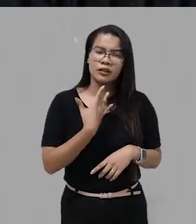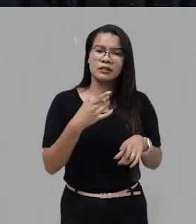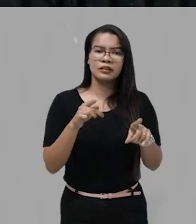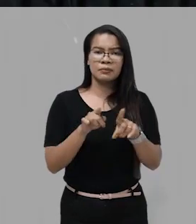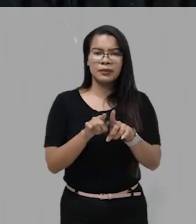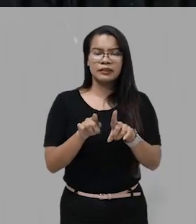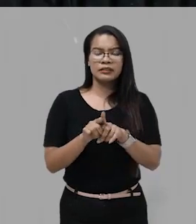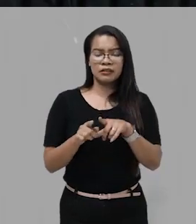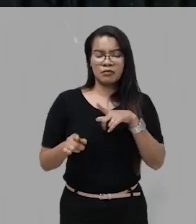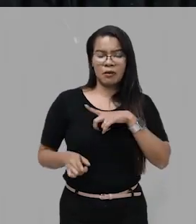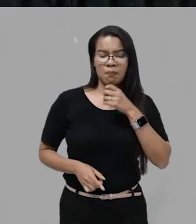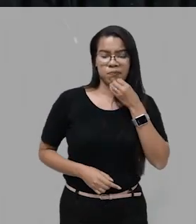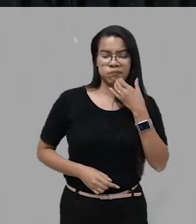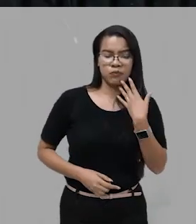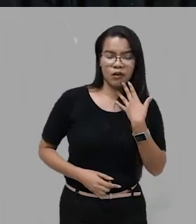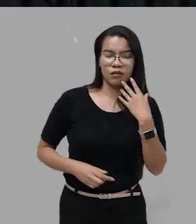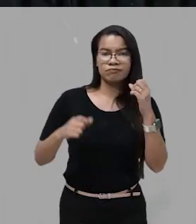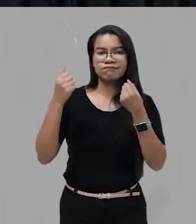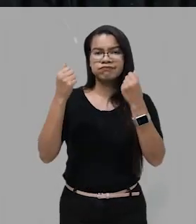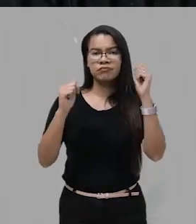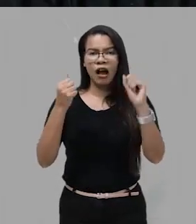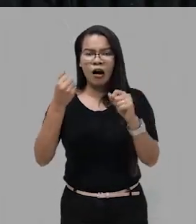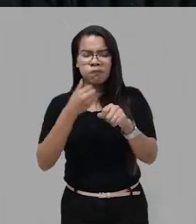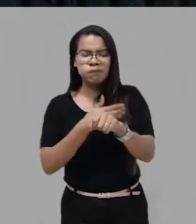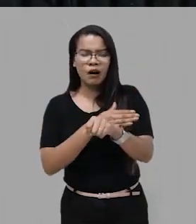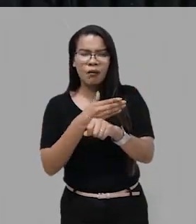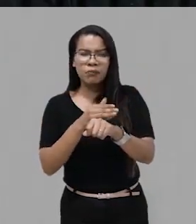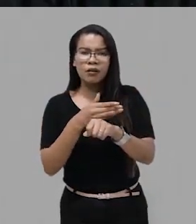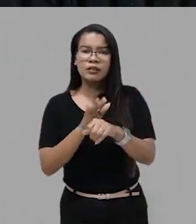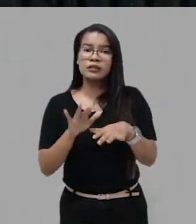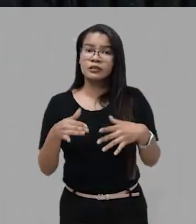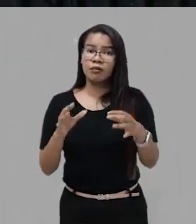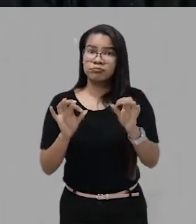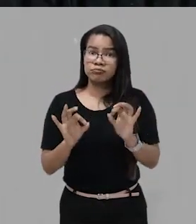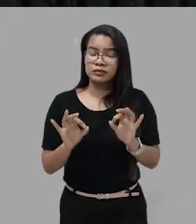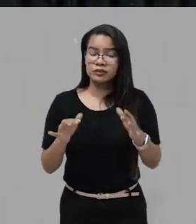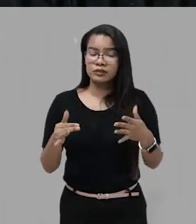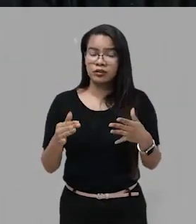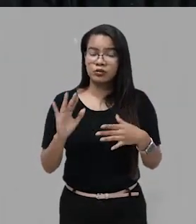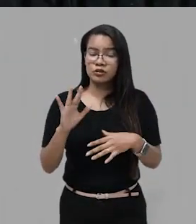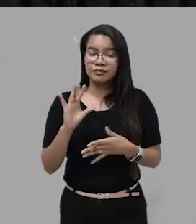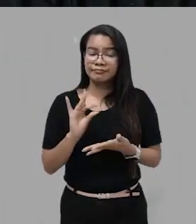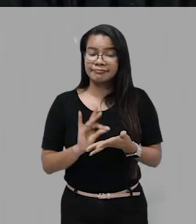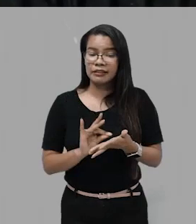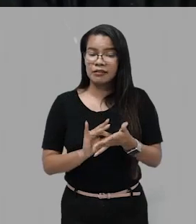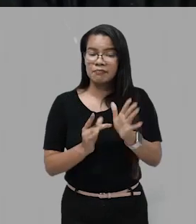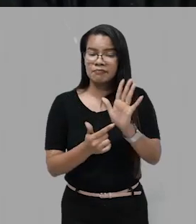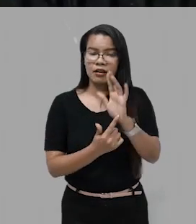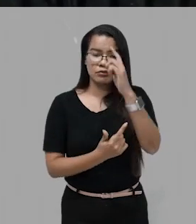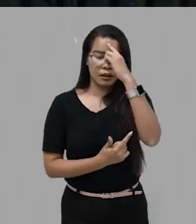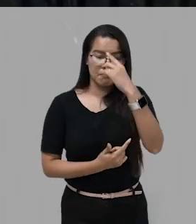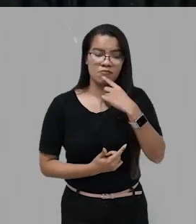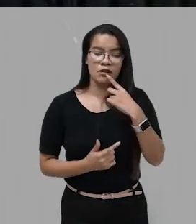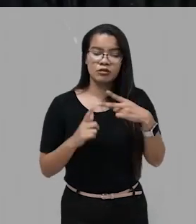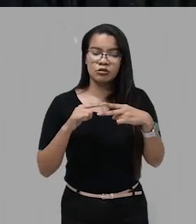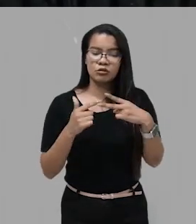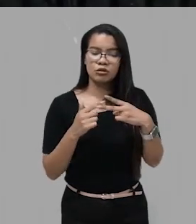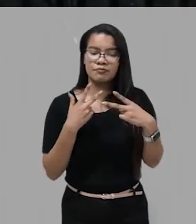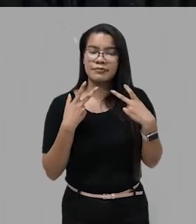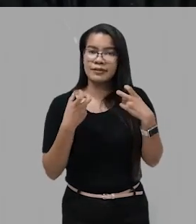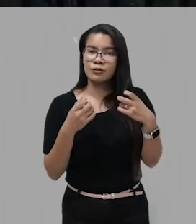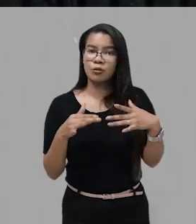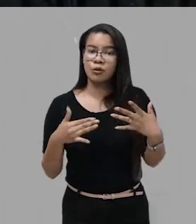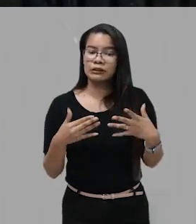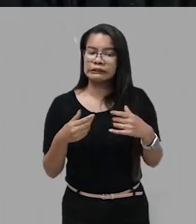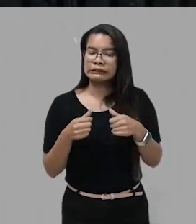uma boa execução desse movimento. Tá certo? Então tá aqui, ó, o atleta está aqui realizando um passe quicado. Um atleta desse aqui, quando